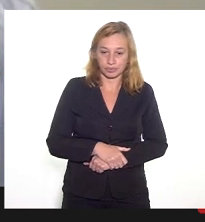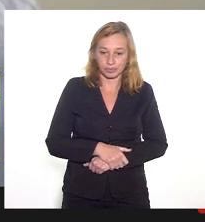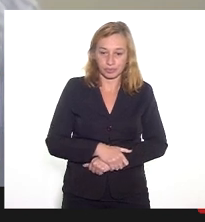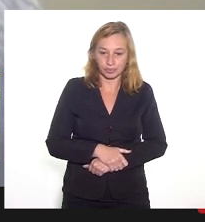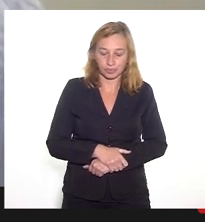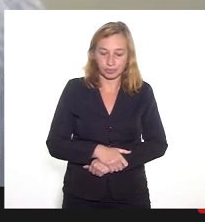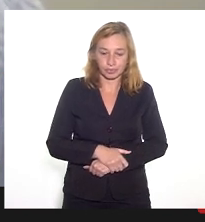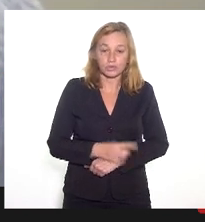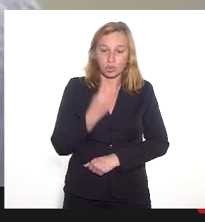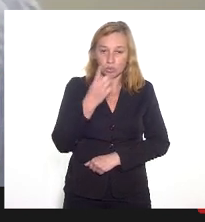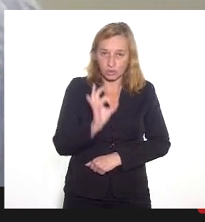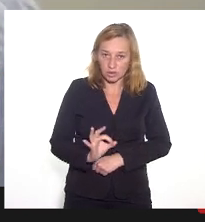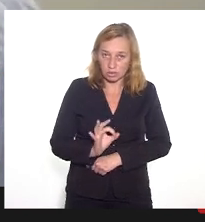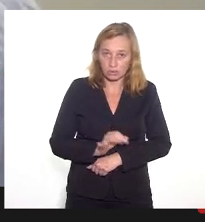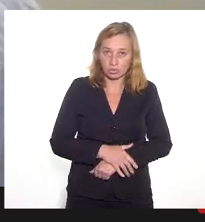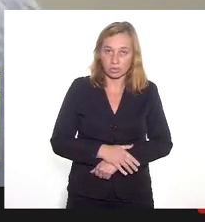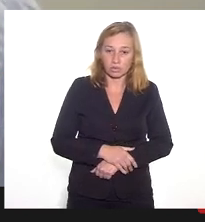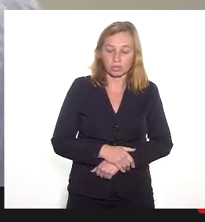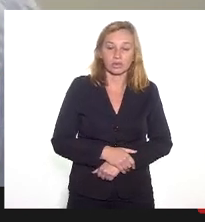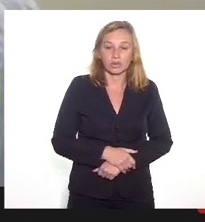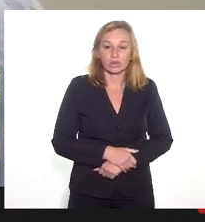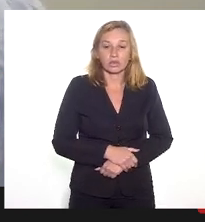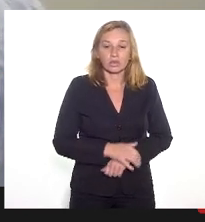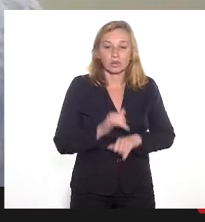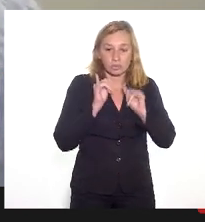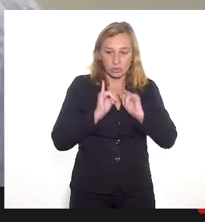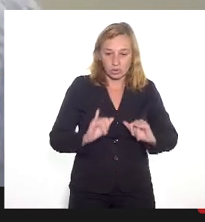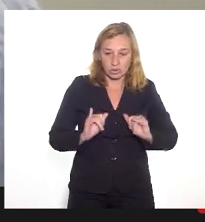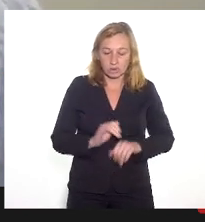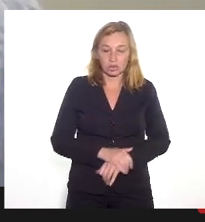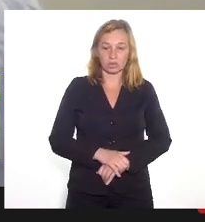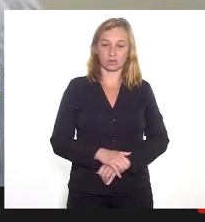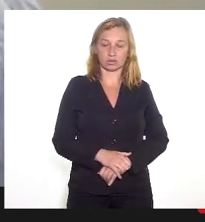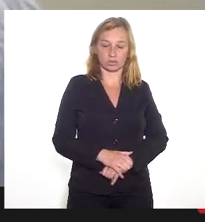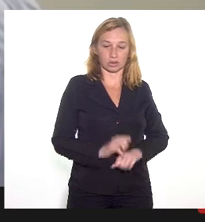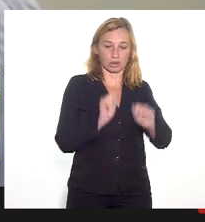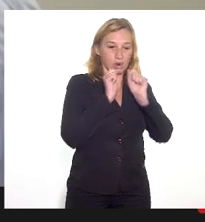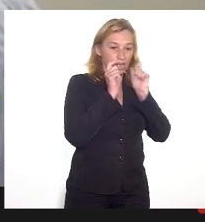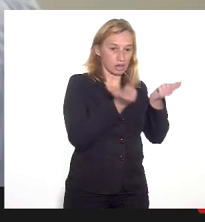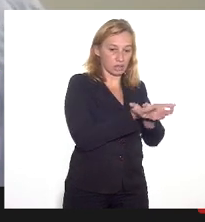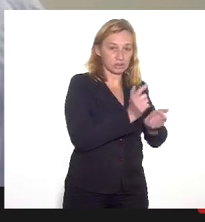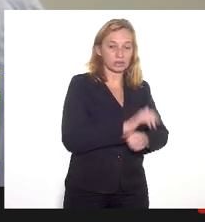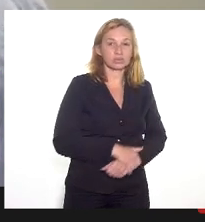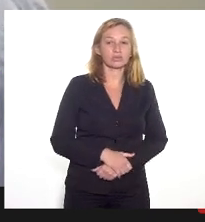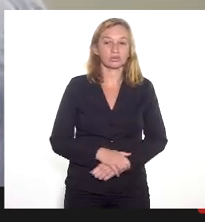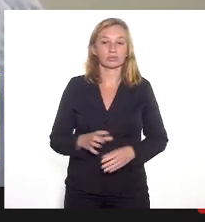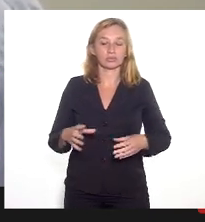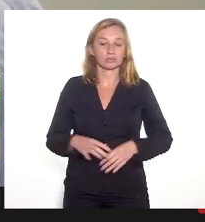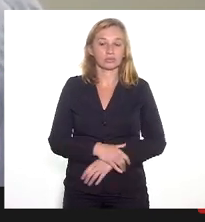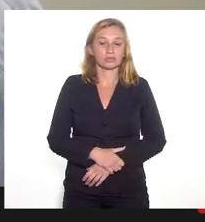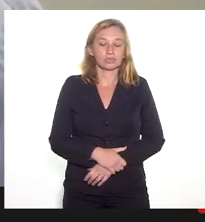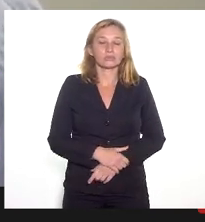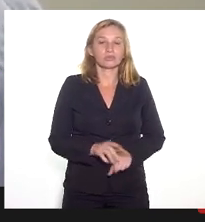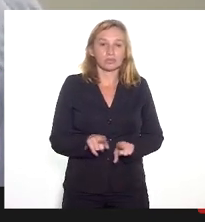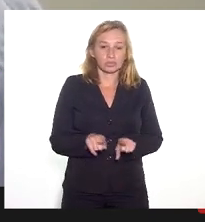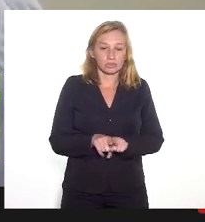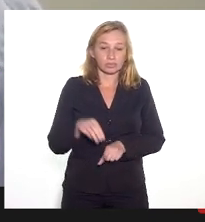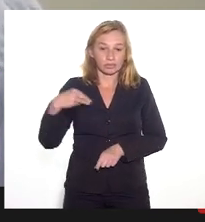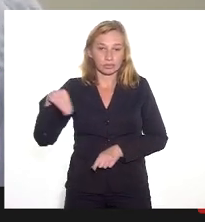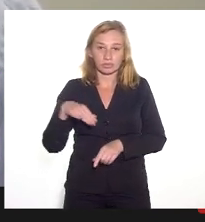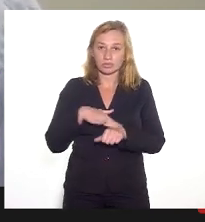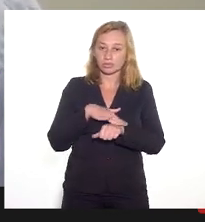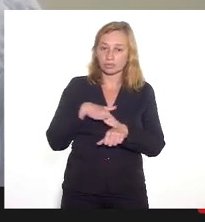da destinação de 1% da publicidade governamental da Alerj aos veículos da mídia popular e comunitária. Seja também, Mink, para a gente